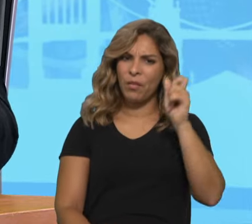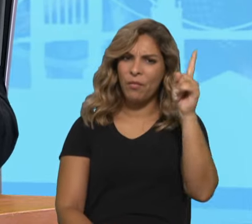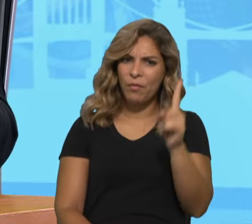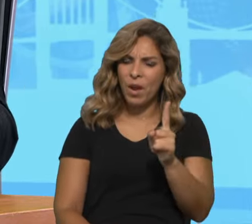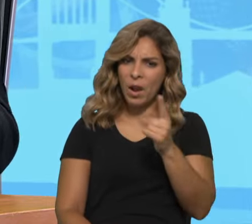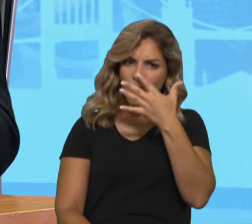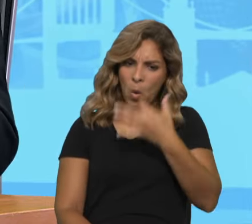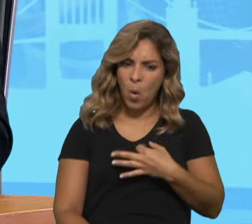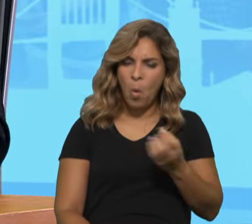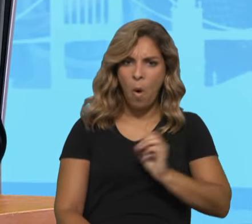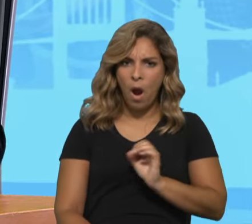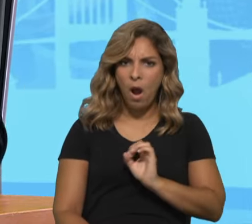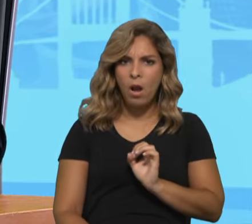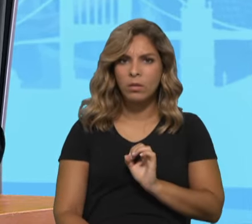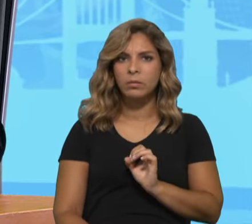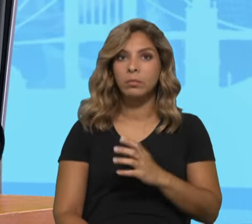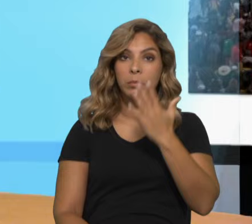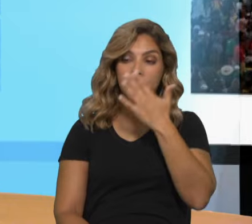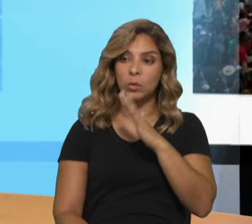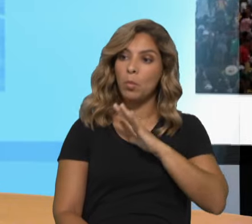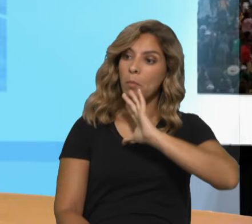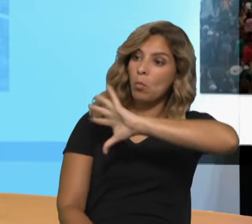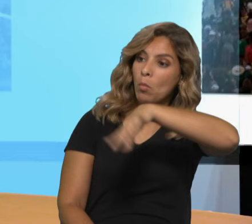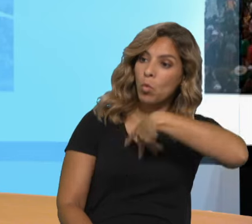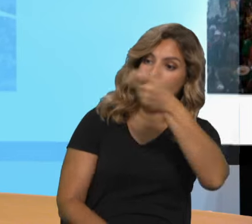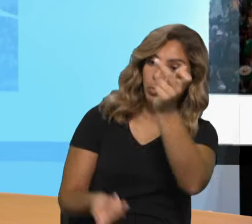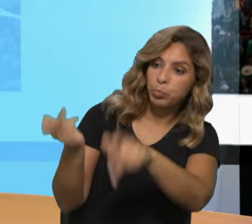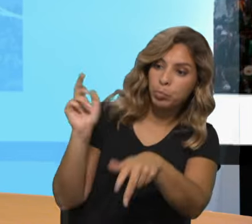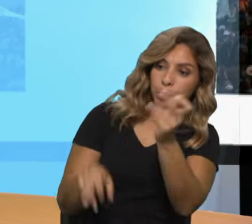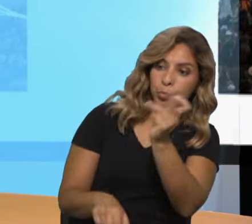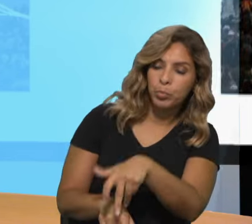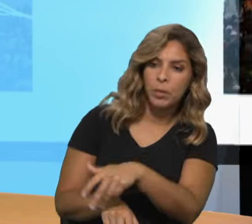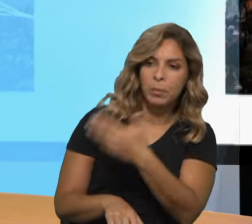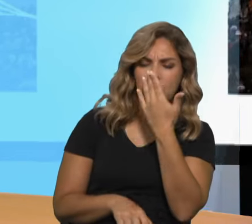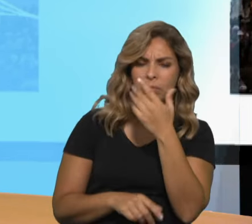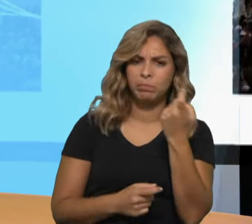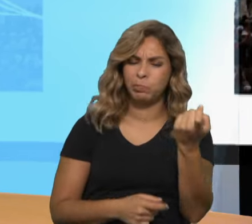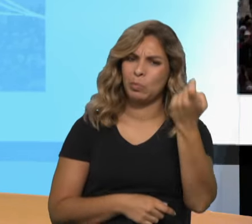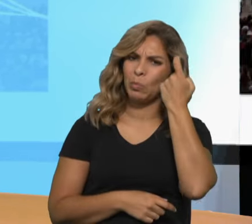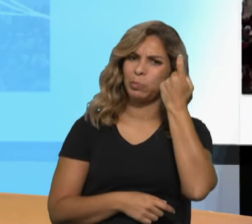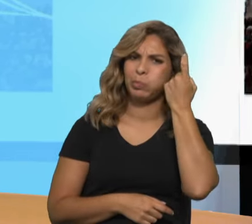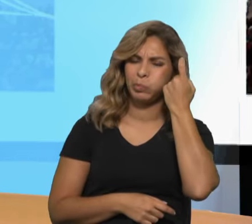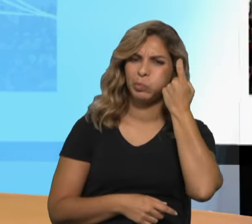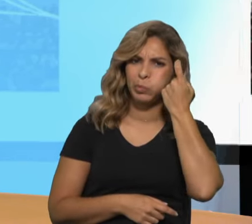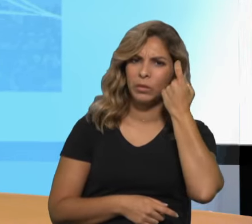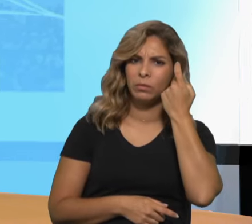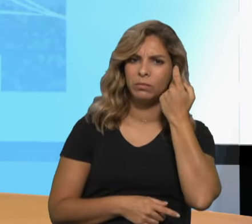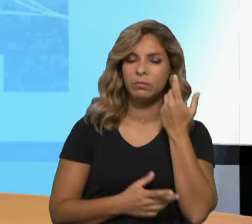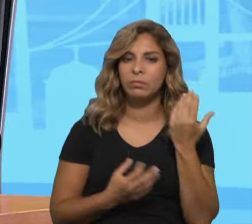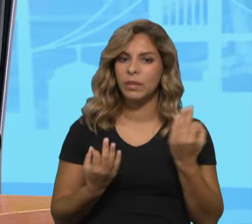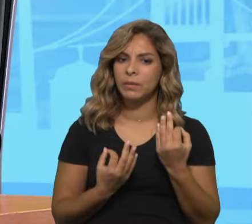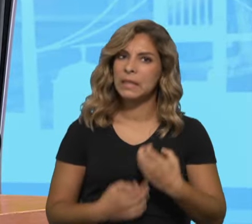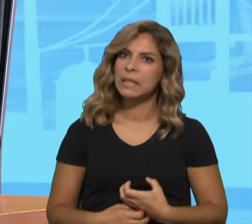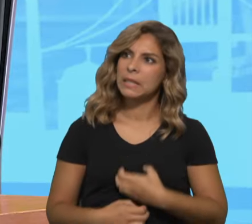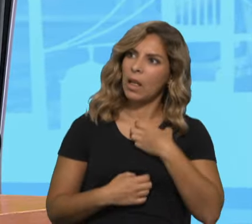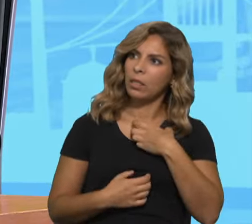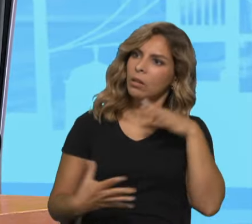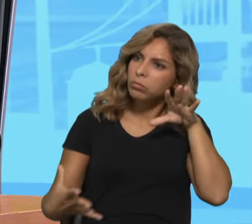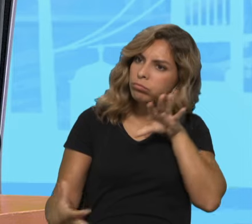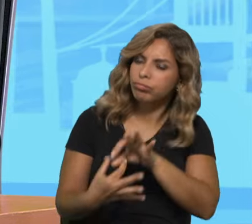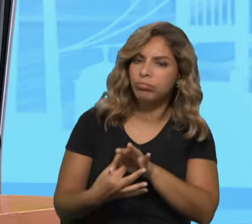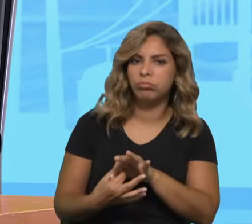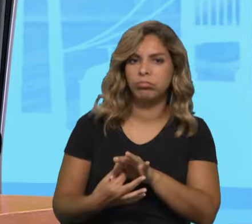nossa relação com o mundo em que nós percebemos que há um sentido